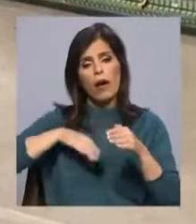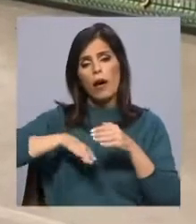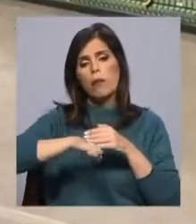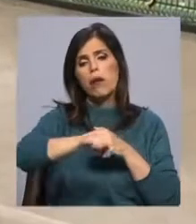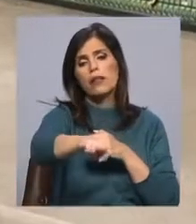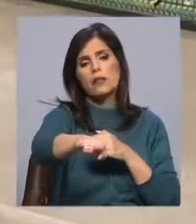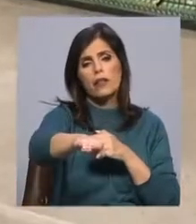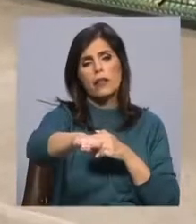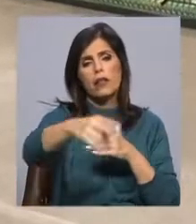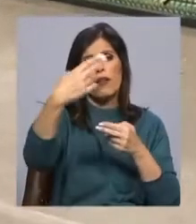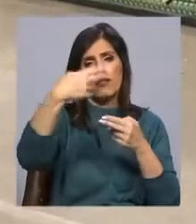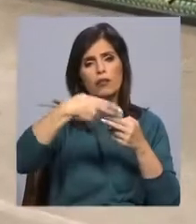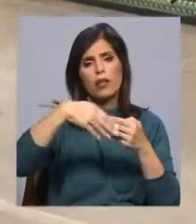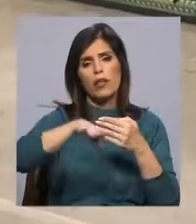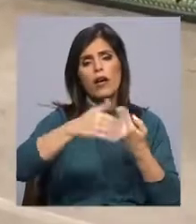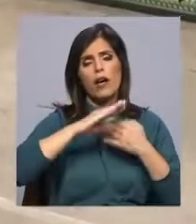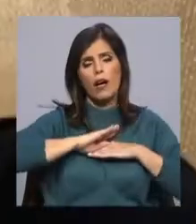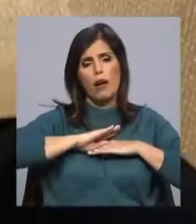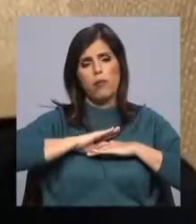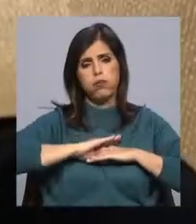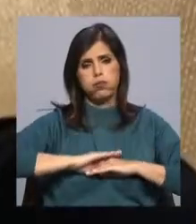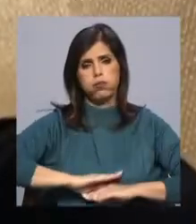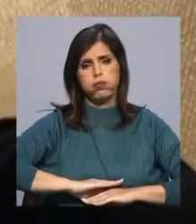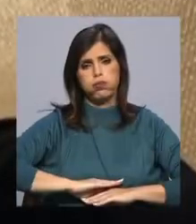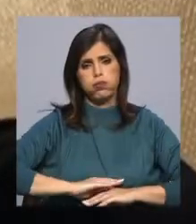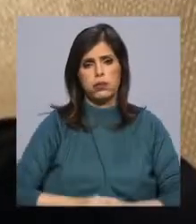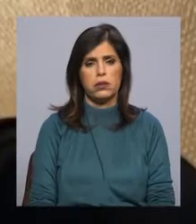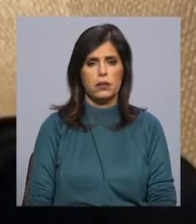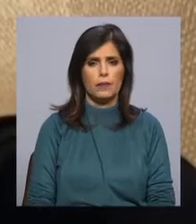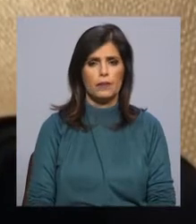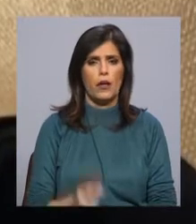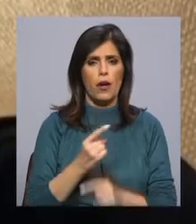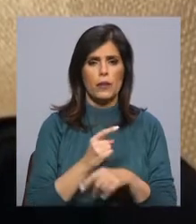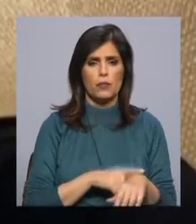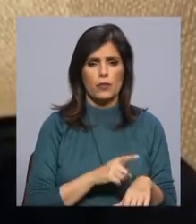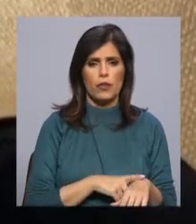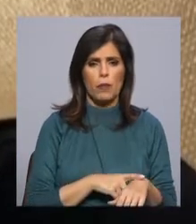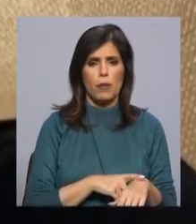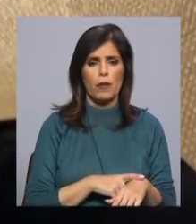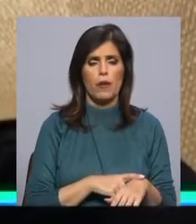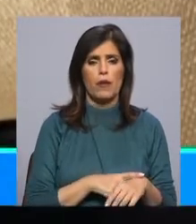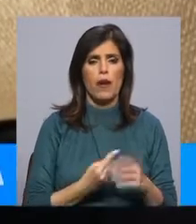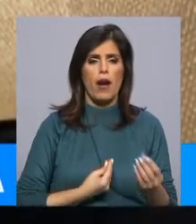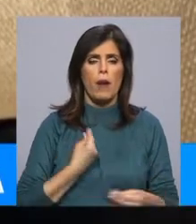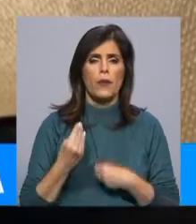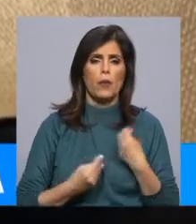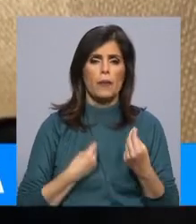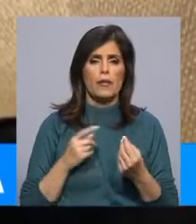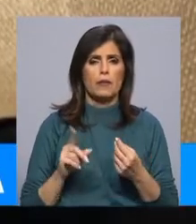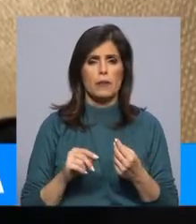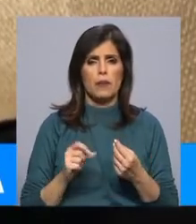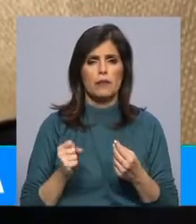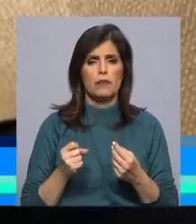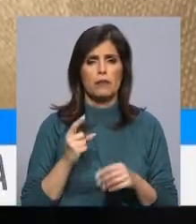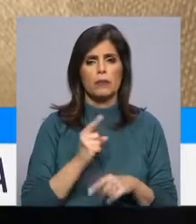pé é um alívio gigante e ao mesmo tempo a preocupação pela